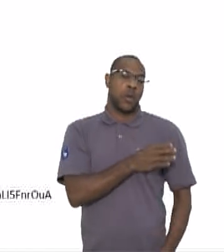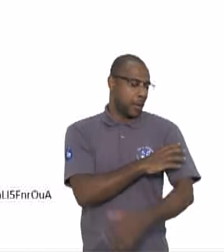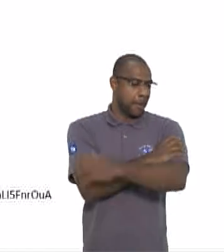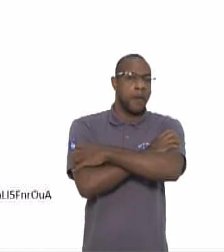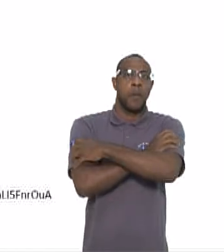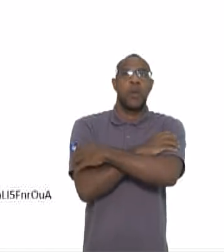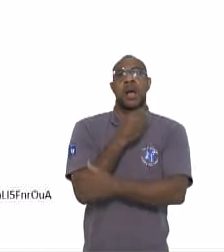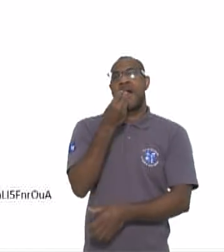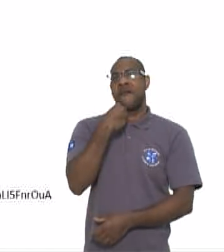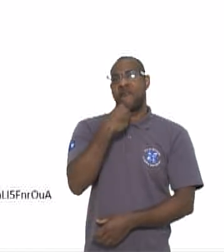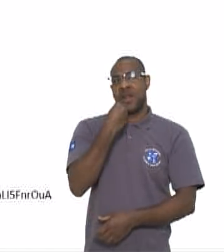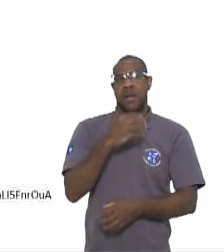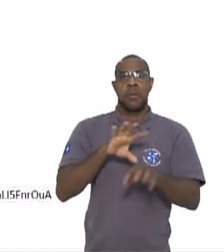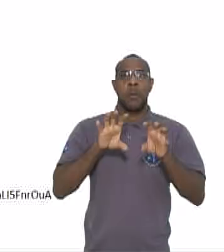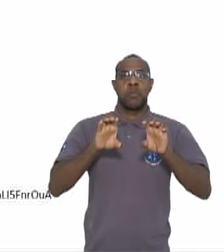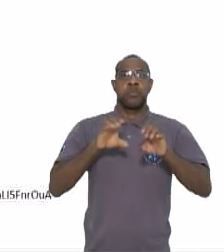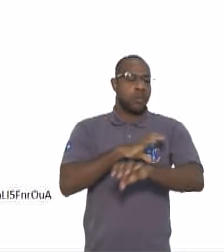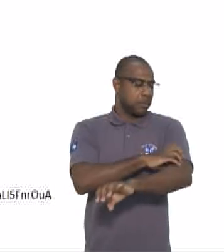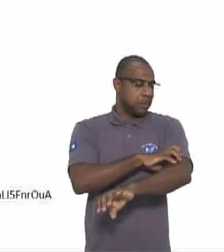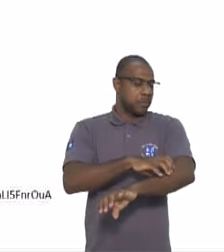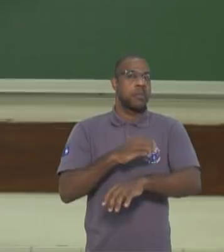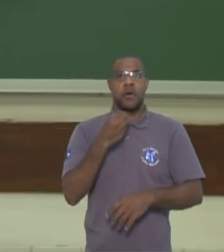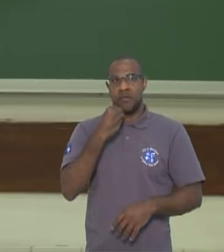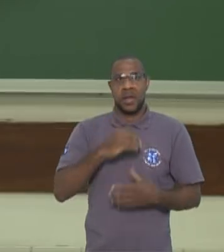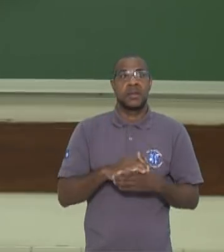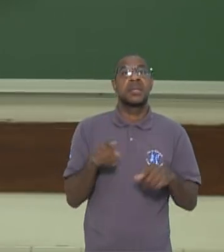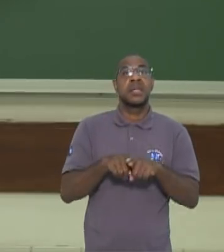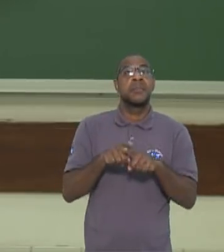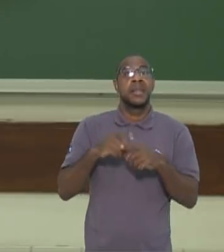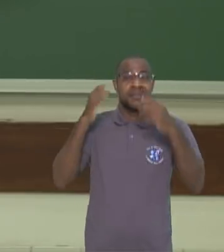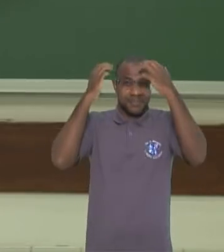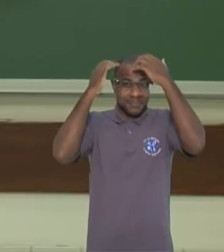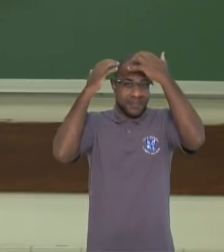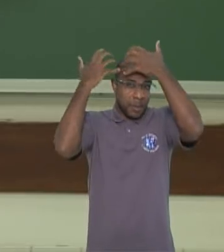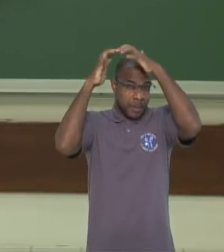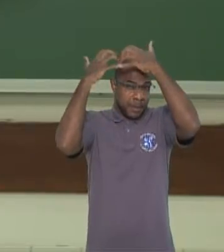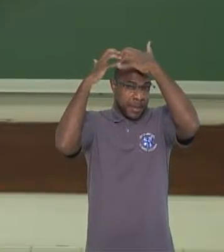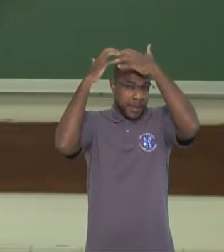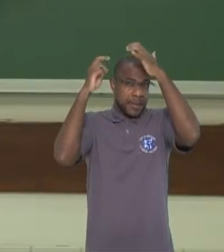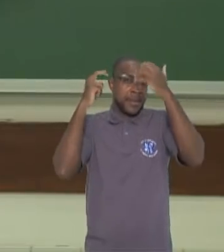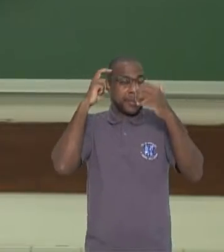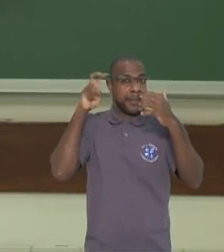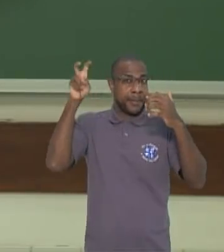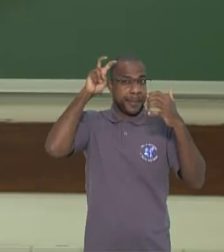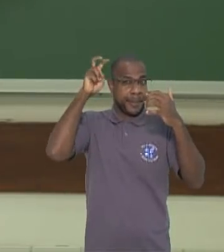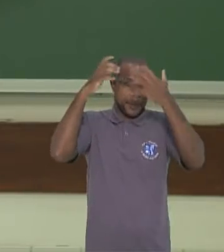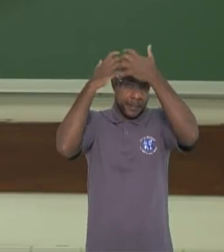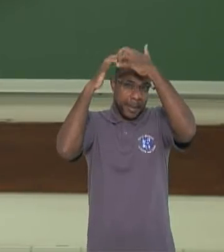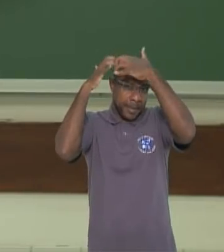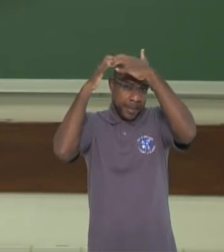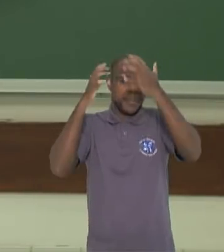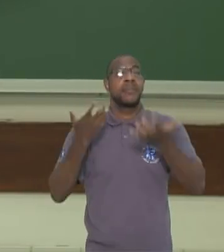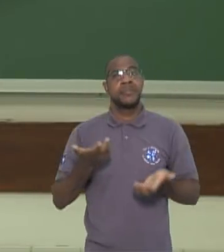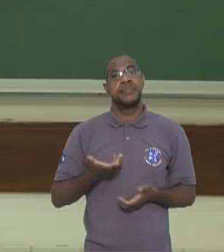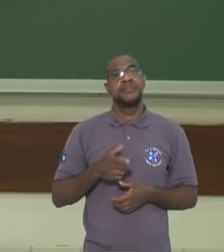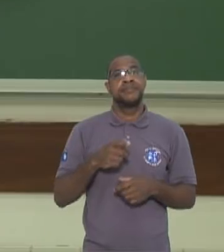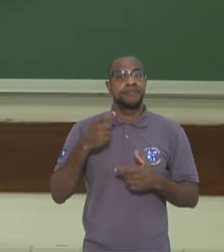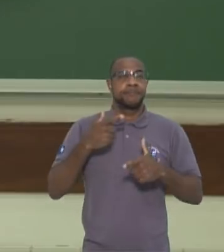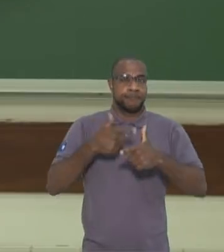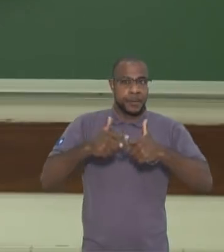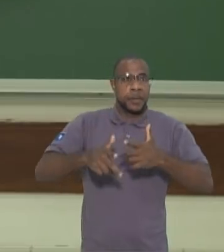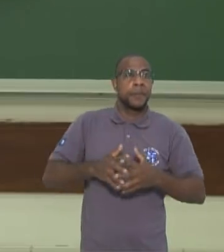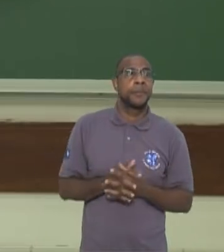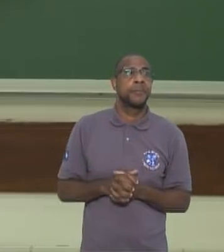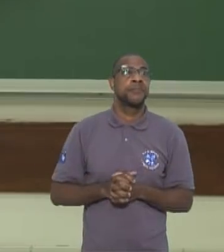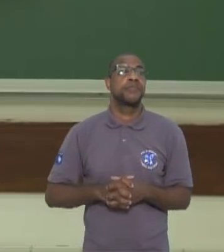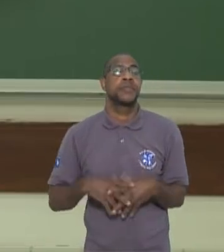fracos também. Comprometimento intelectual, né, que varia de uma pessoa para outra. Então, geralmente as pessoas têm sérios problemas de coração, né?